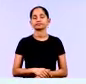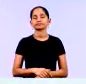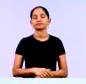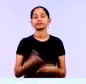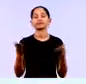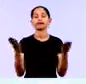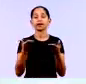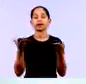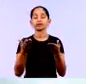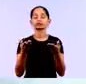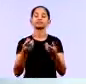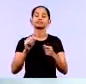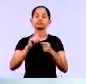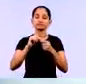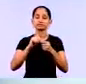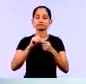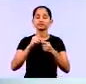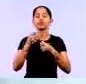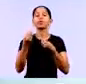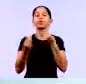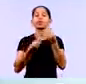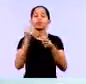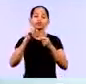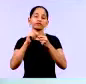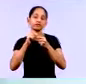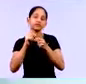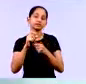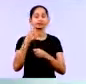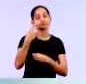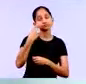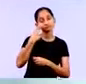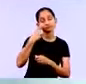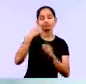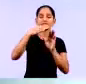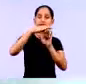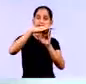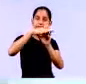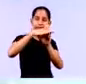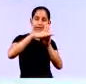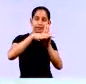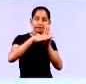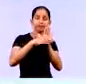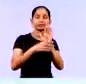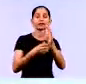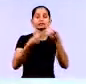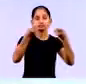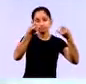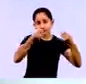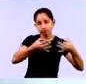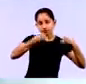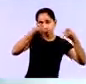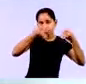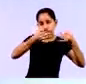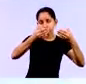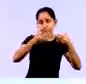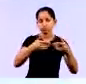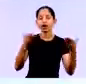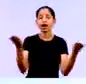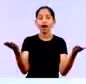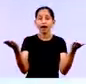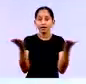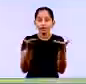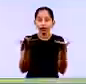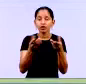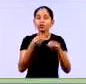E agora, quais são essas possibilidades? Da mesma forma, o que é que esta peça vai trazer